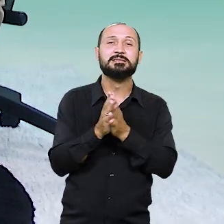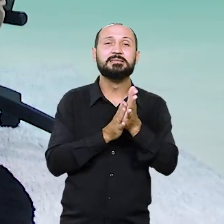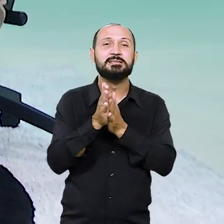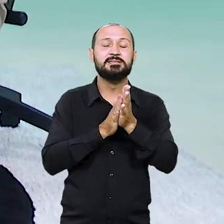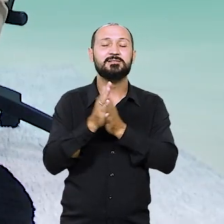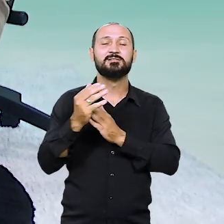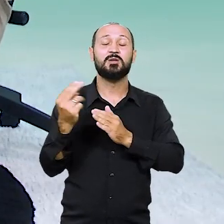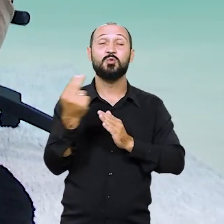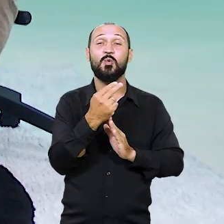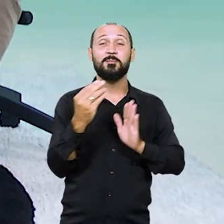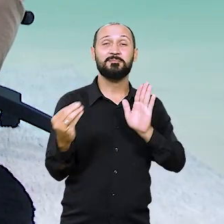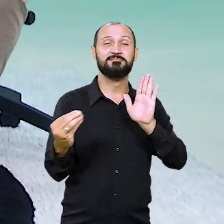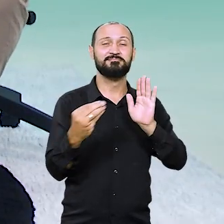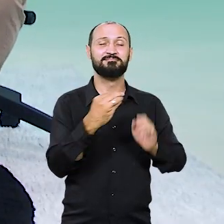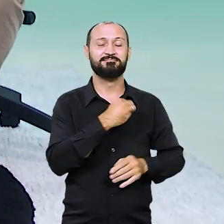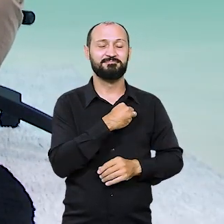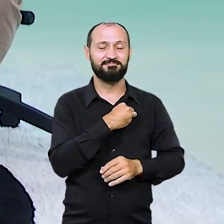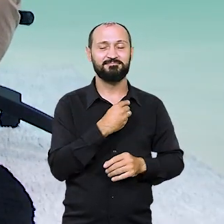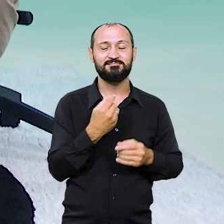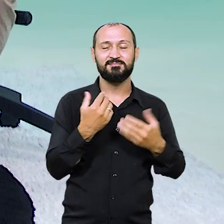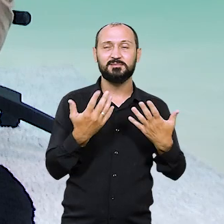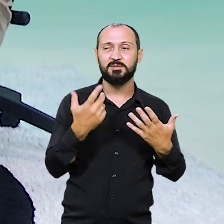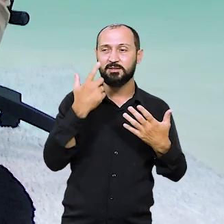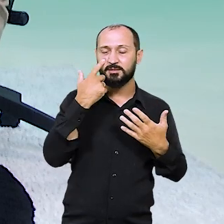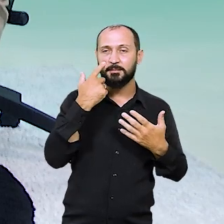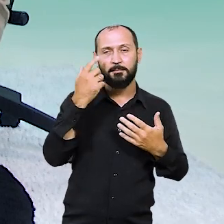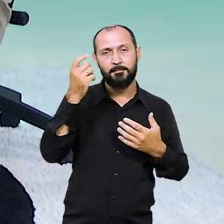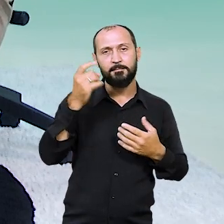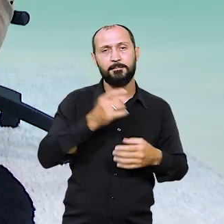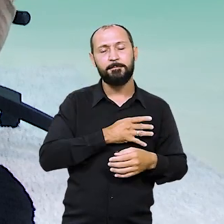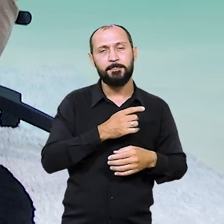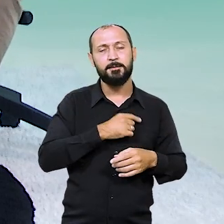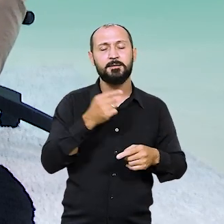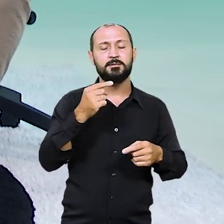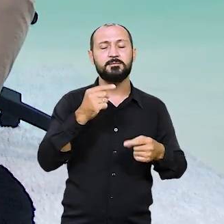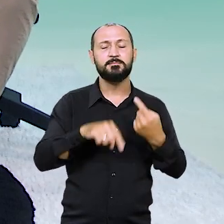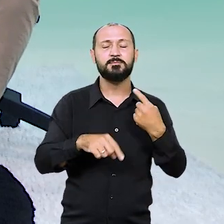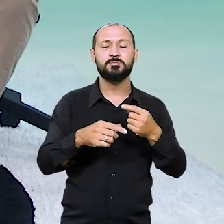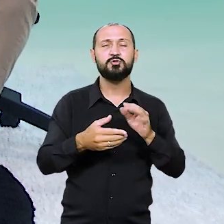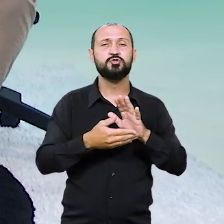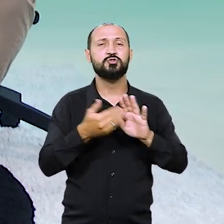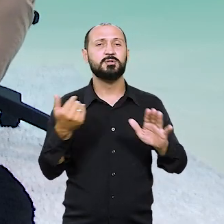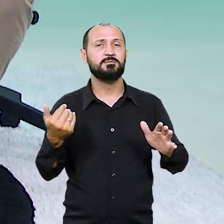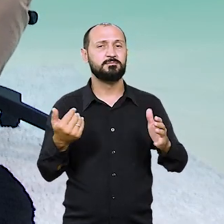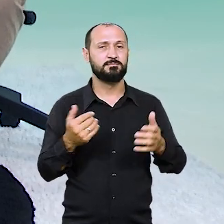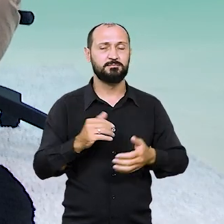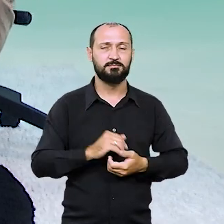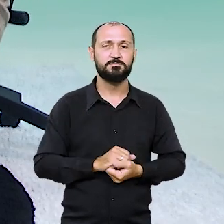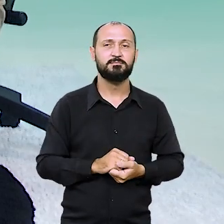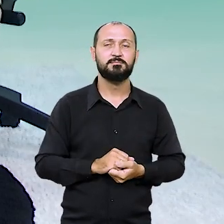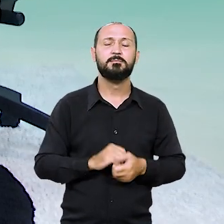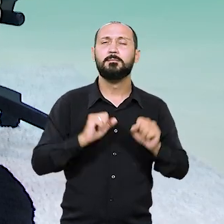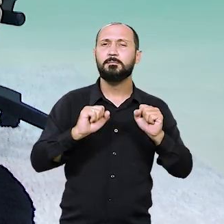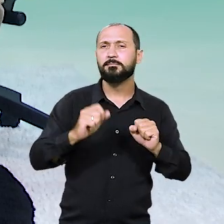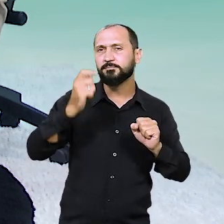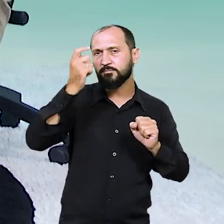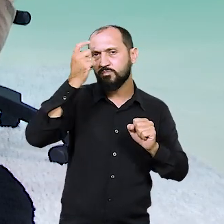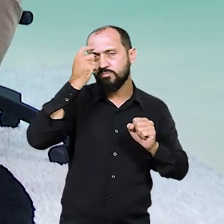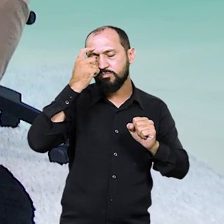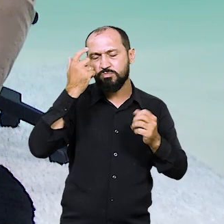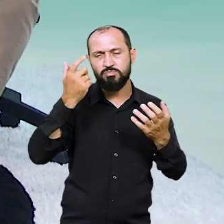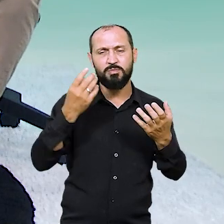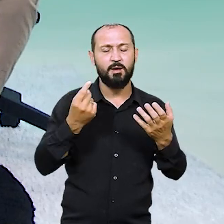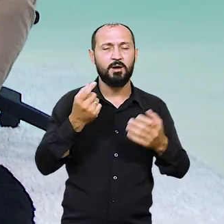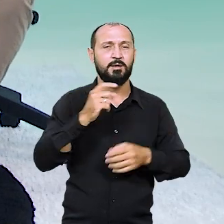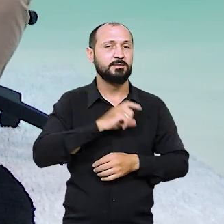está na expectativa de ser nomeada e agora teme ter cancelado essa nomeação, né? Ou então ela pode achar